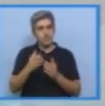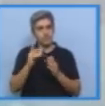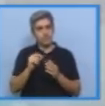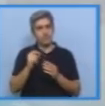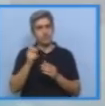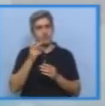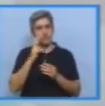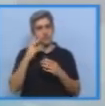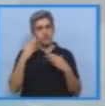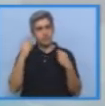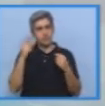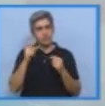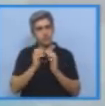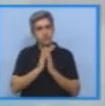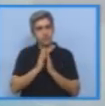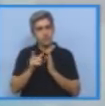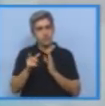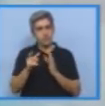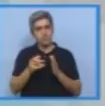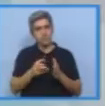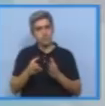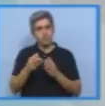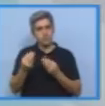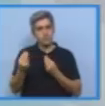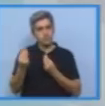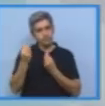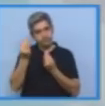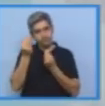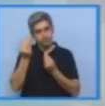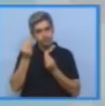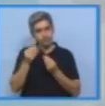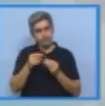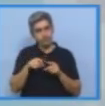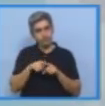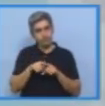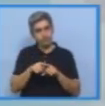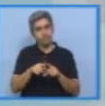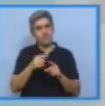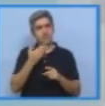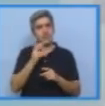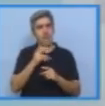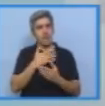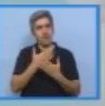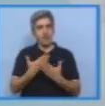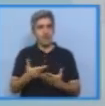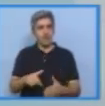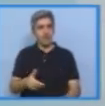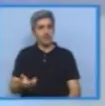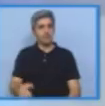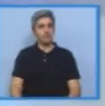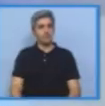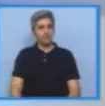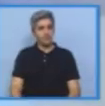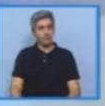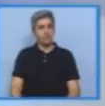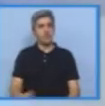com o diretor espiritual do seminário. E feitos 7 anos, também estamos aqui hoje. 7 anos de percurso de seminário, mas portanto